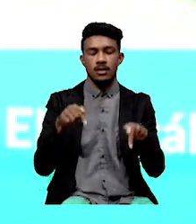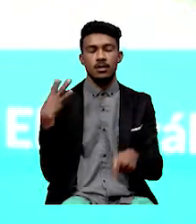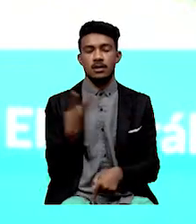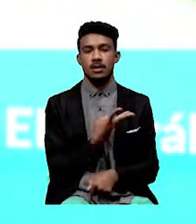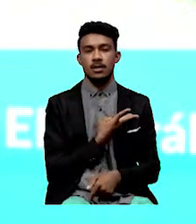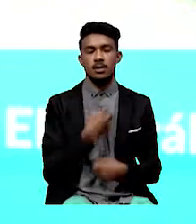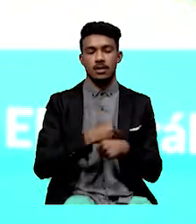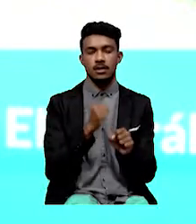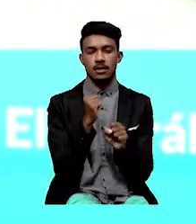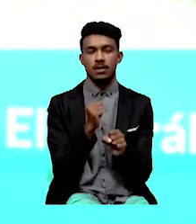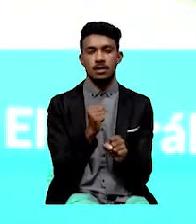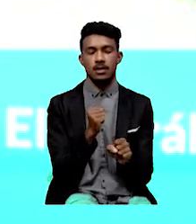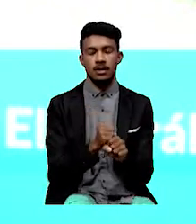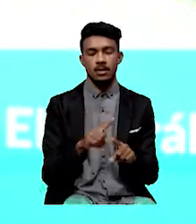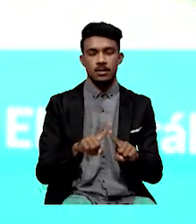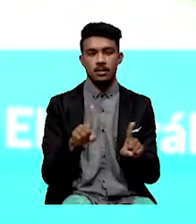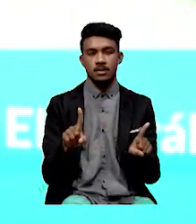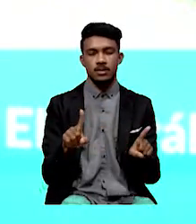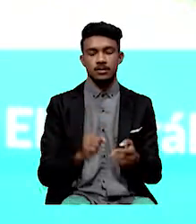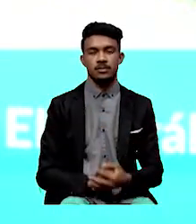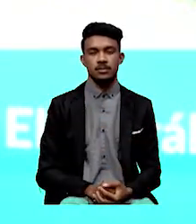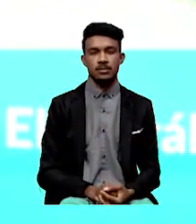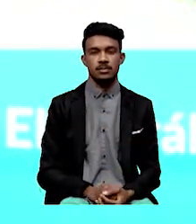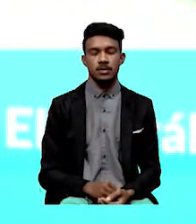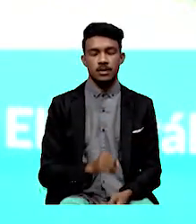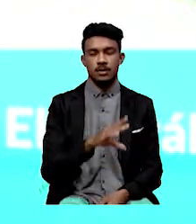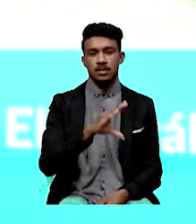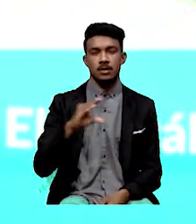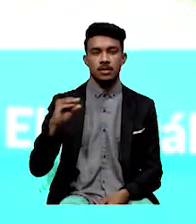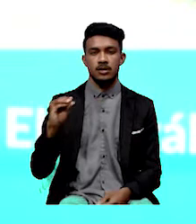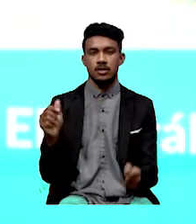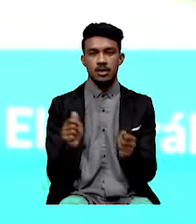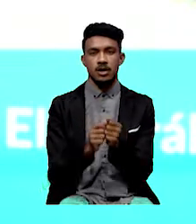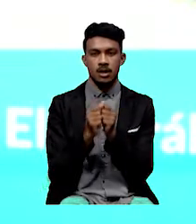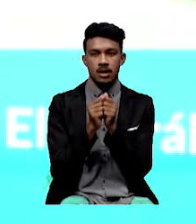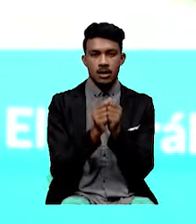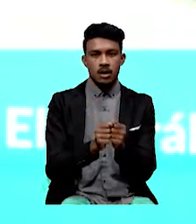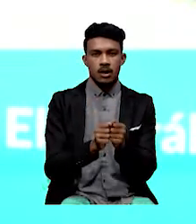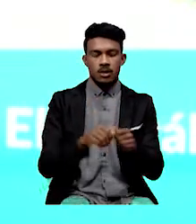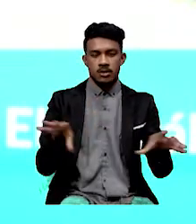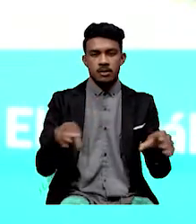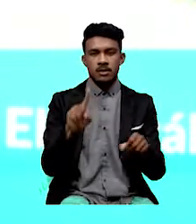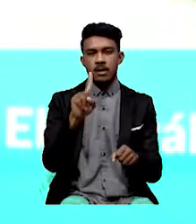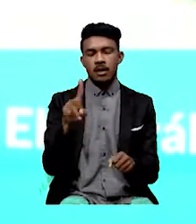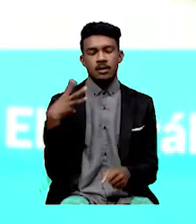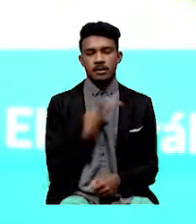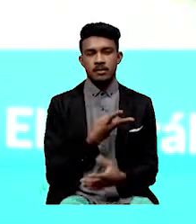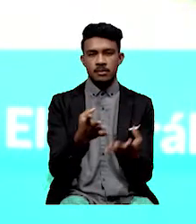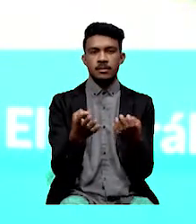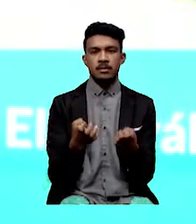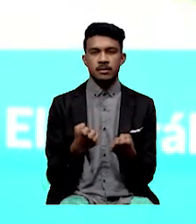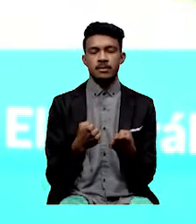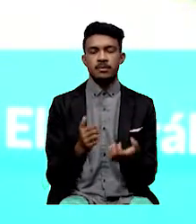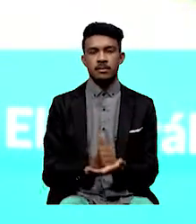kompetitivitas di ASTBS nomos o maquero so proyecto itale a mercar